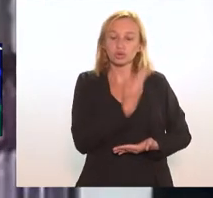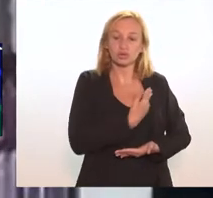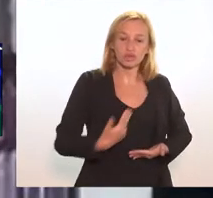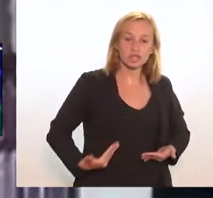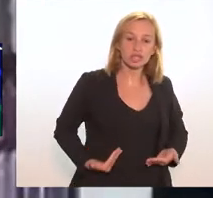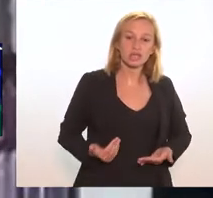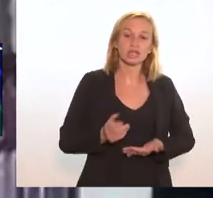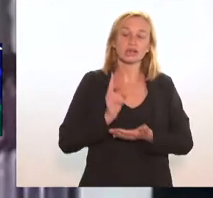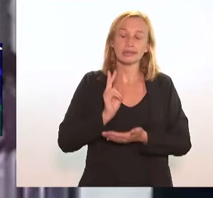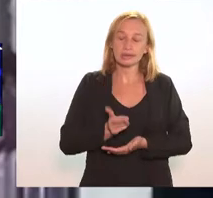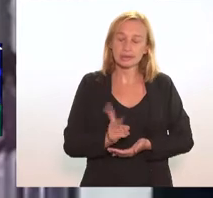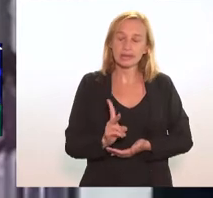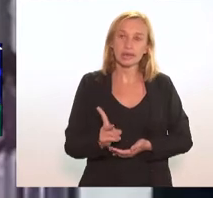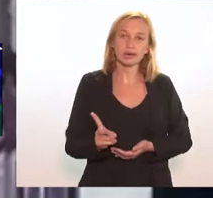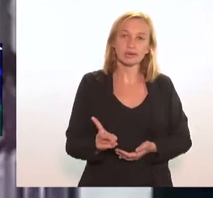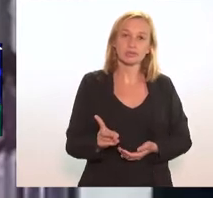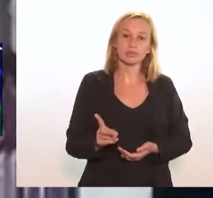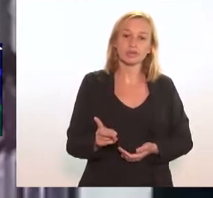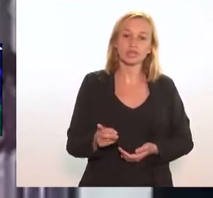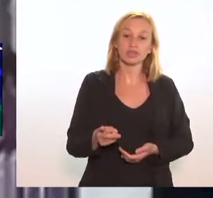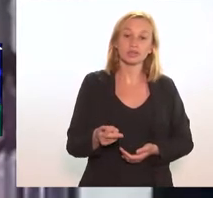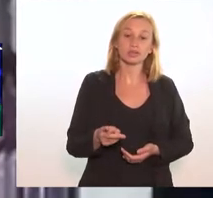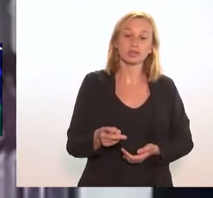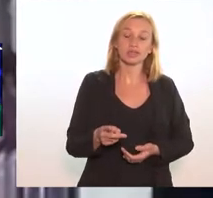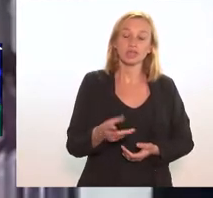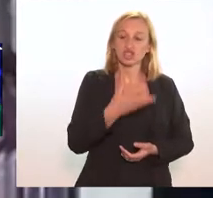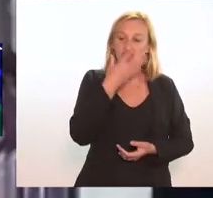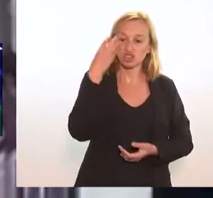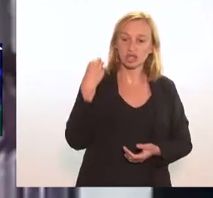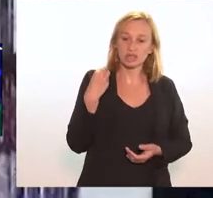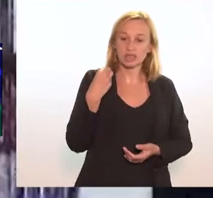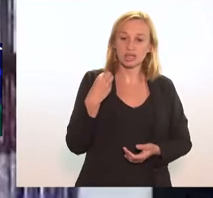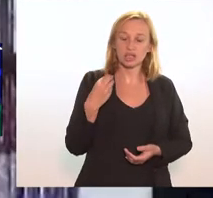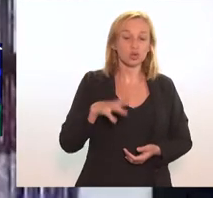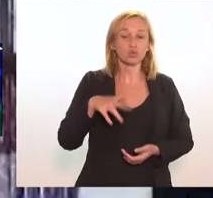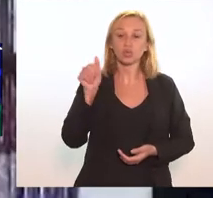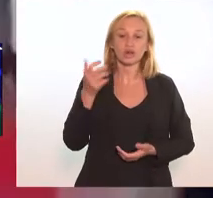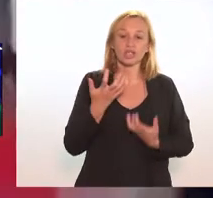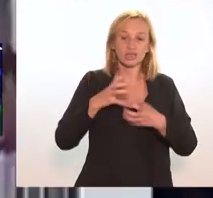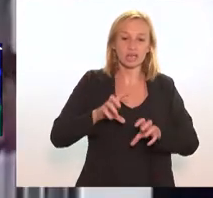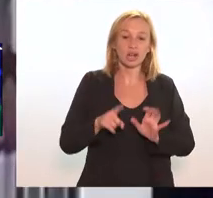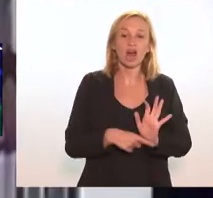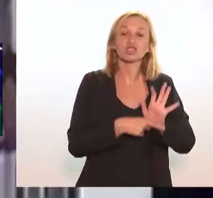governantes sempre fecharam os olhos, nunca quiseram assumir